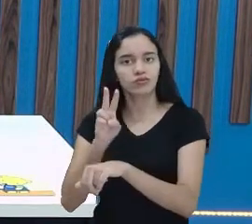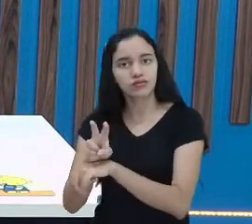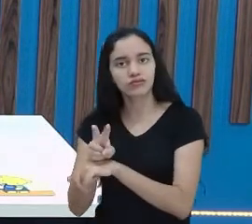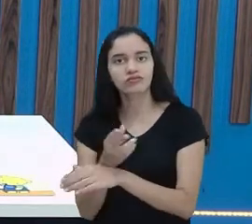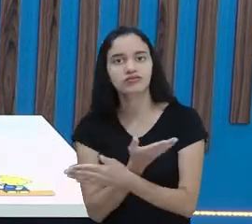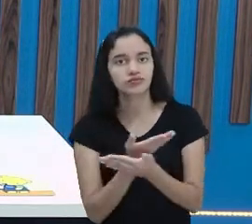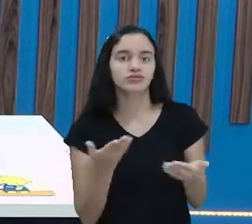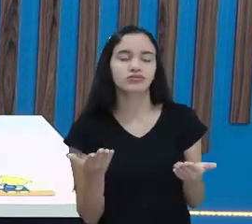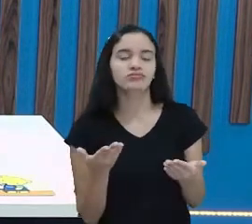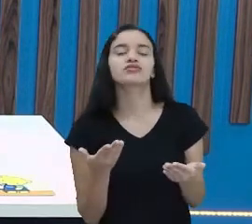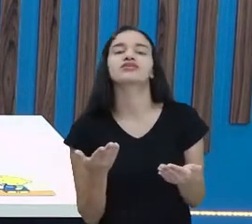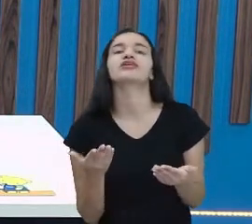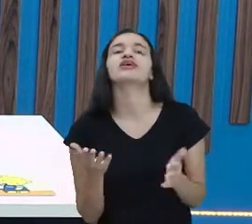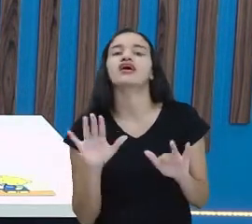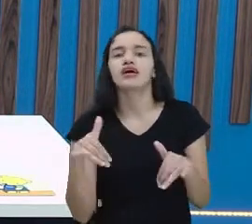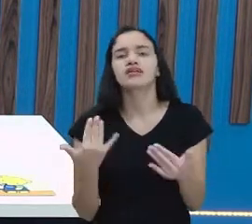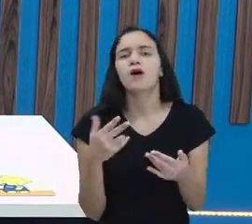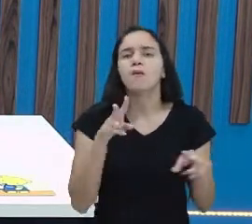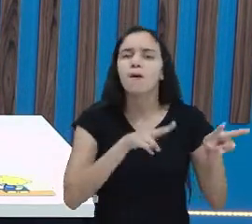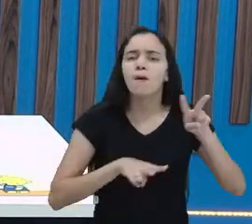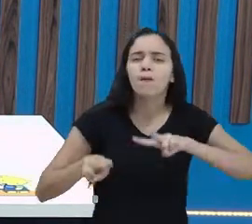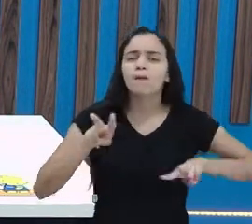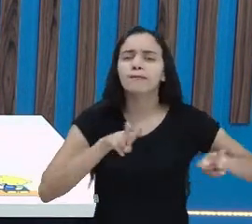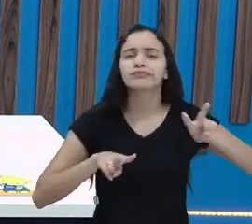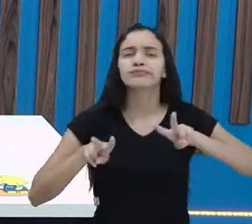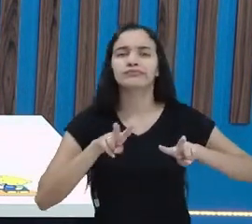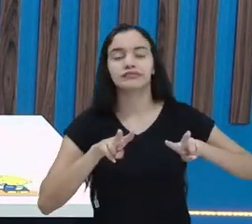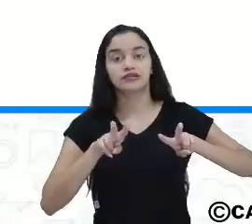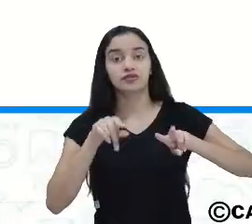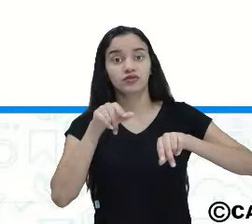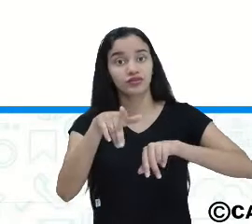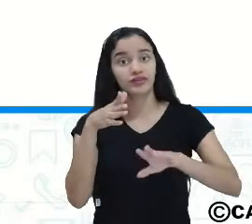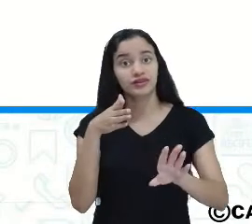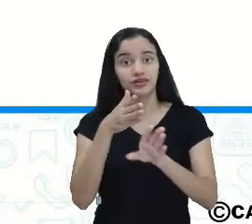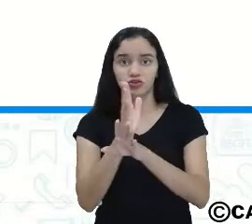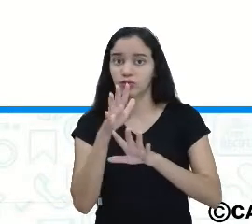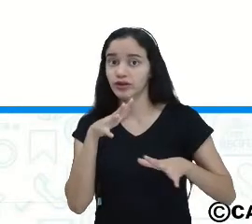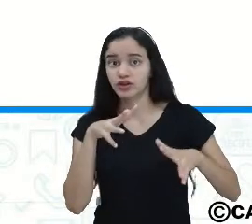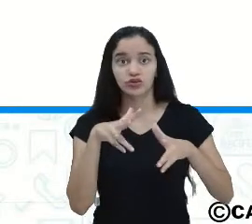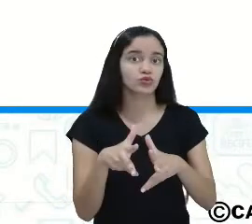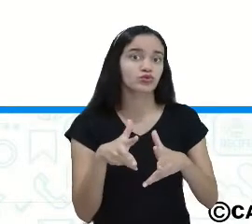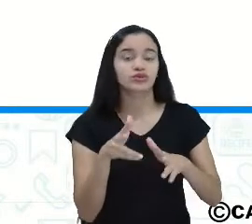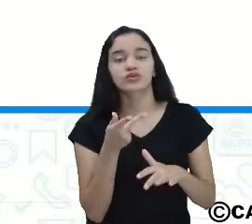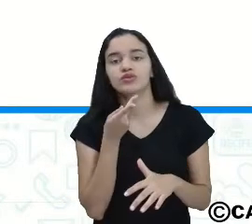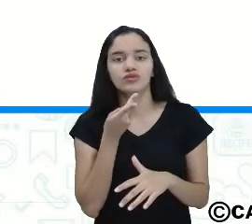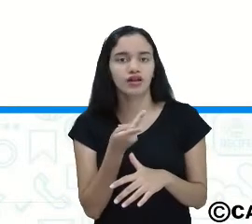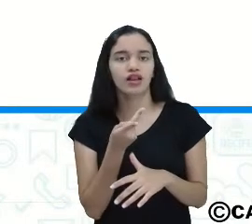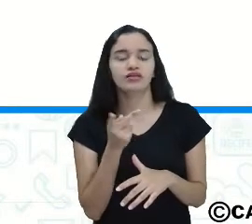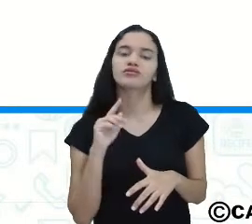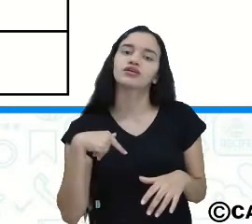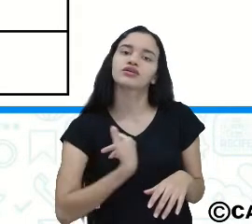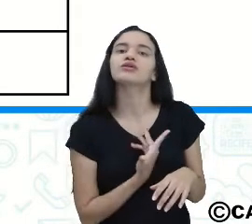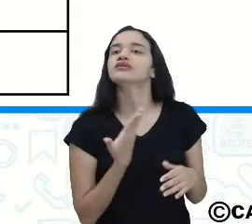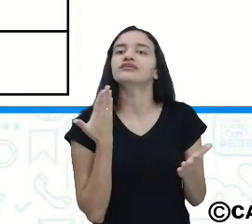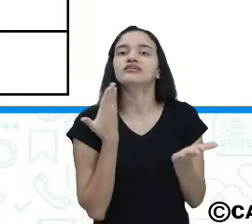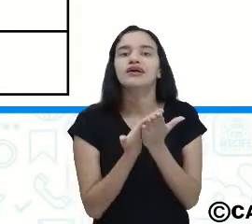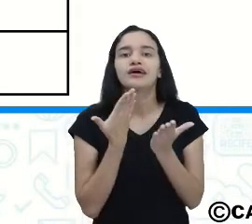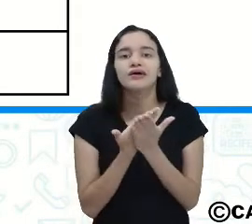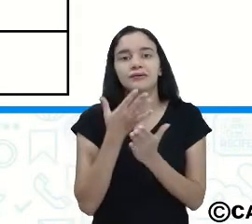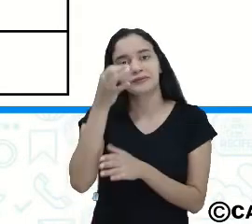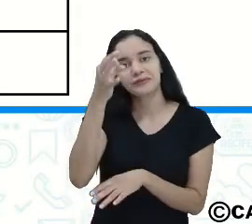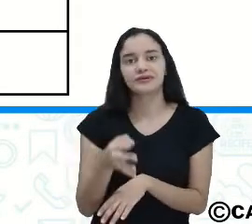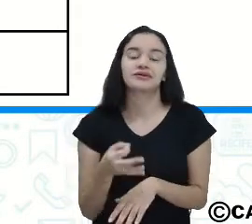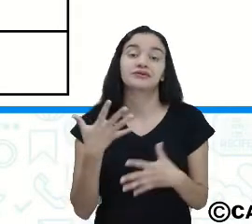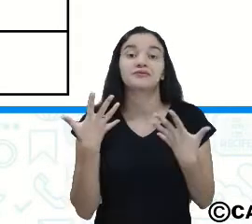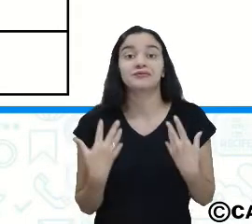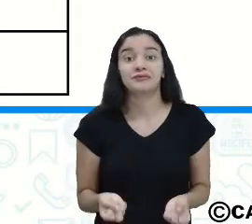contando. Tá certo? Dá uma observada, observa que você vai descobrir tudo isso que eu estou falando aqui na nossa aula, certo? Então,